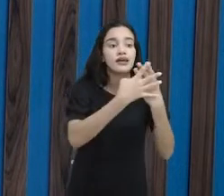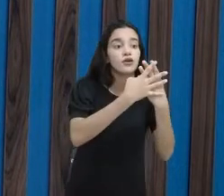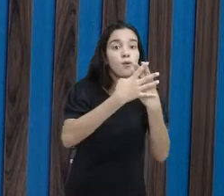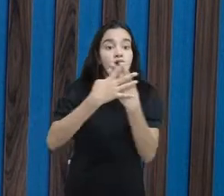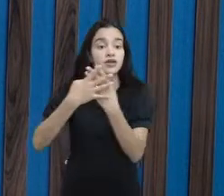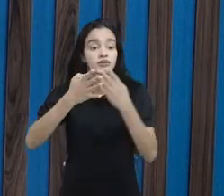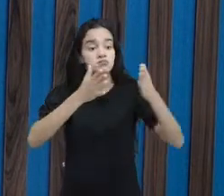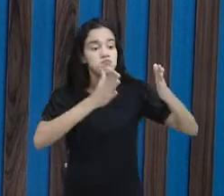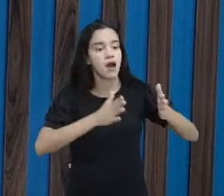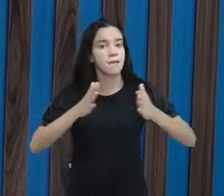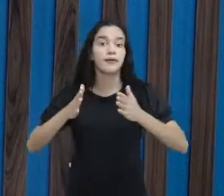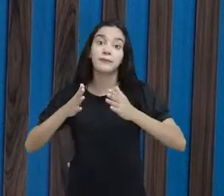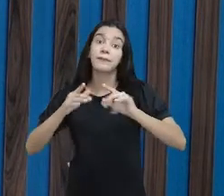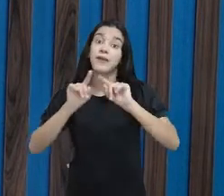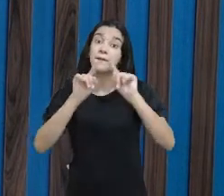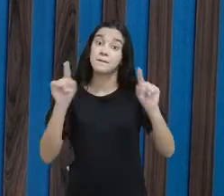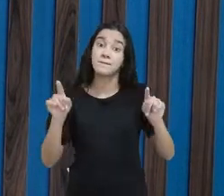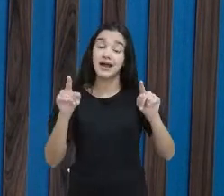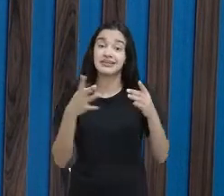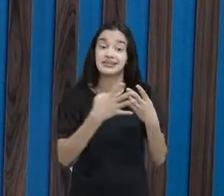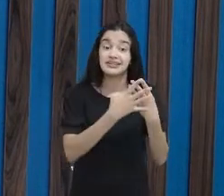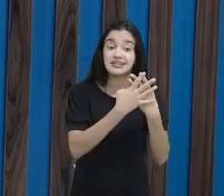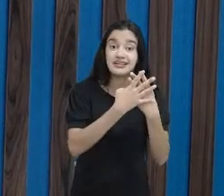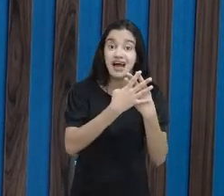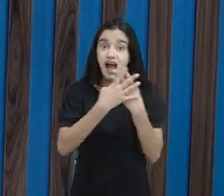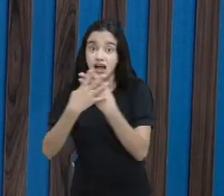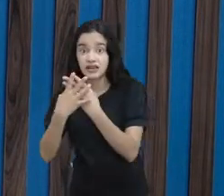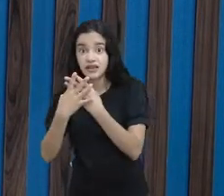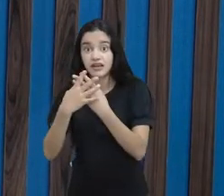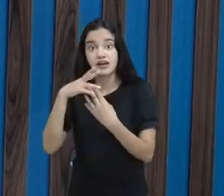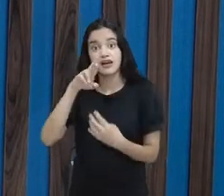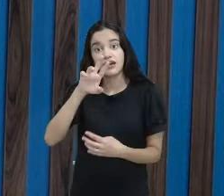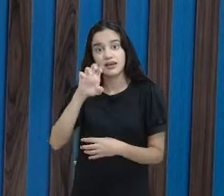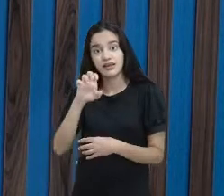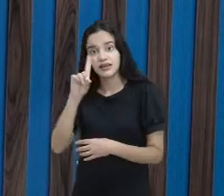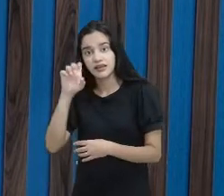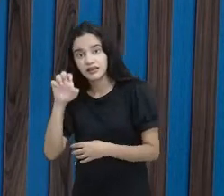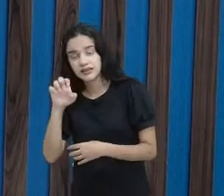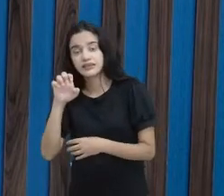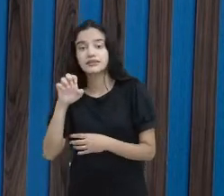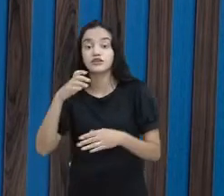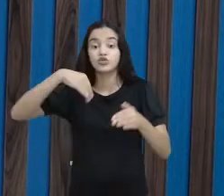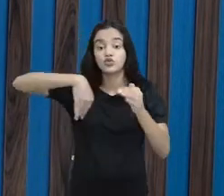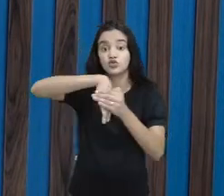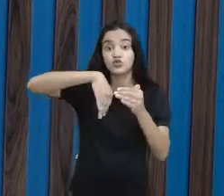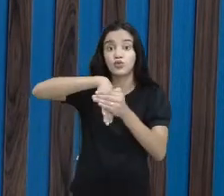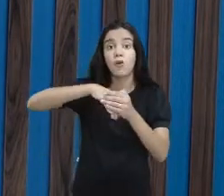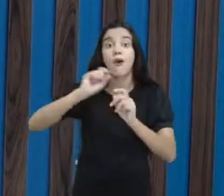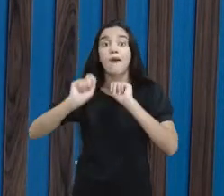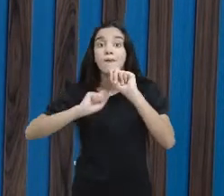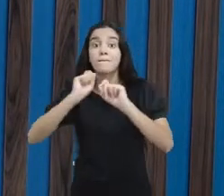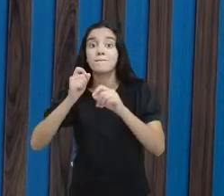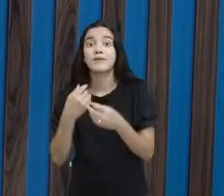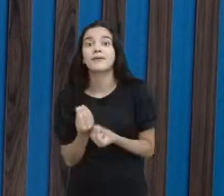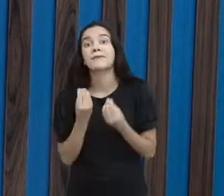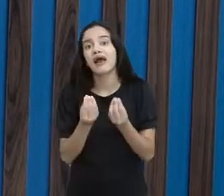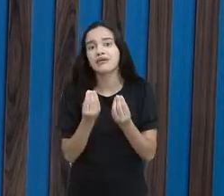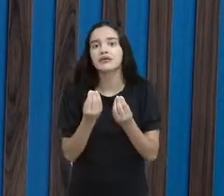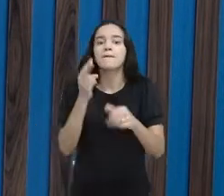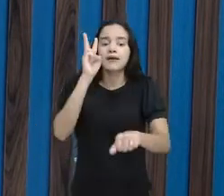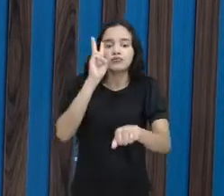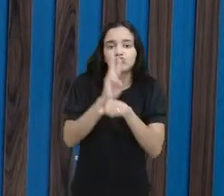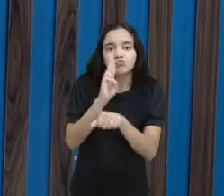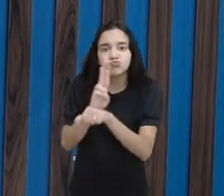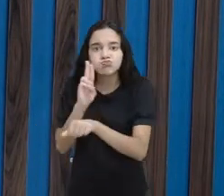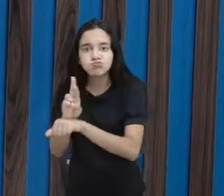futebol, ela serve de proteção, né, ali, para que as pessoas, quando façam um gol, fique mais fácil de identificar, né?